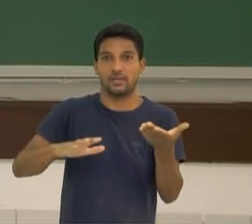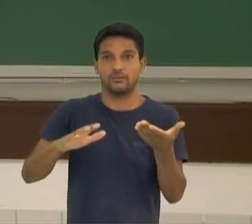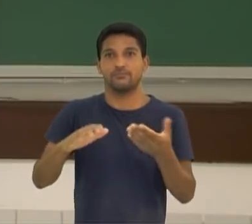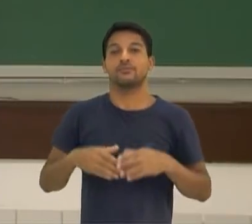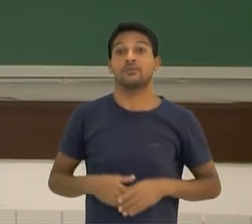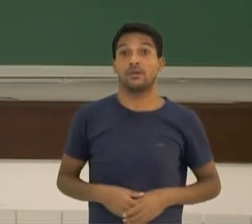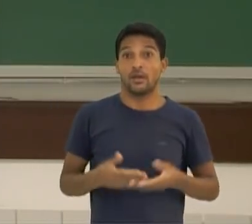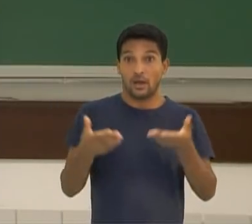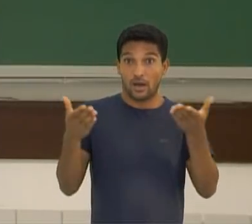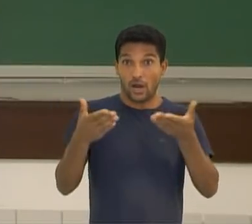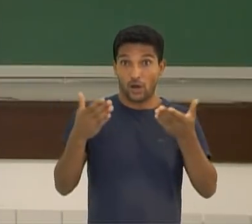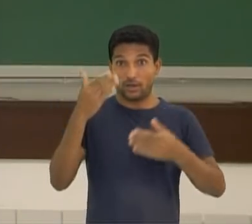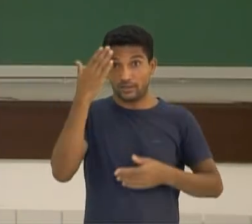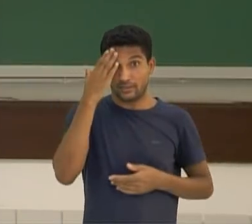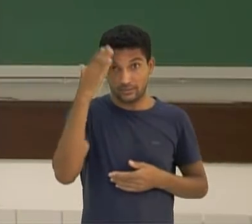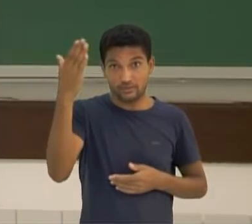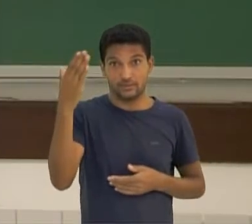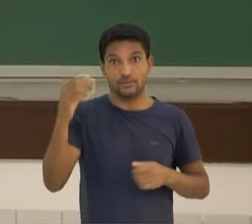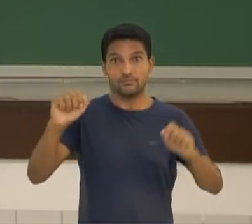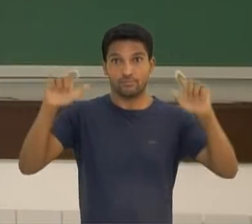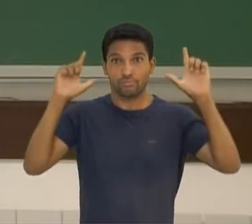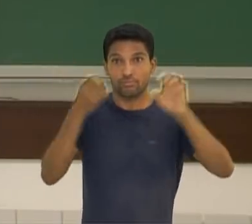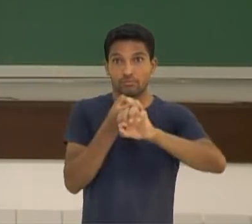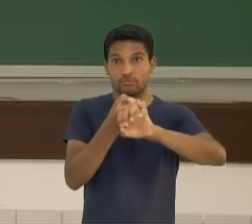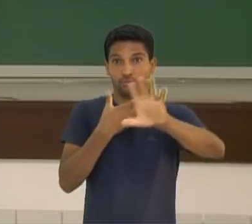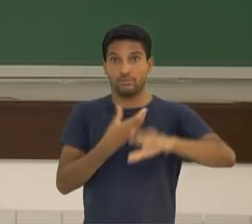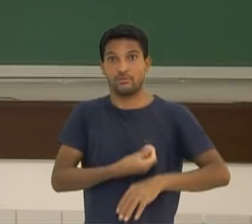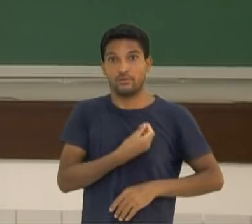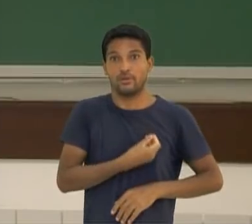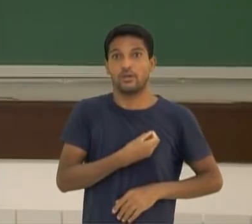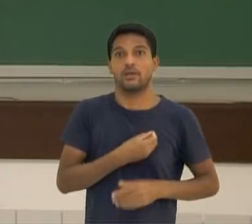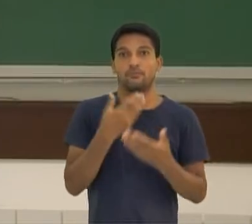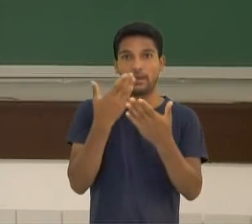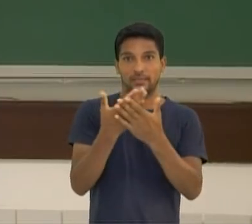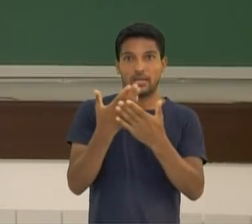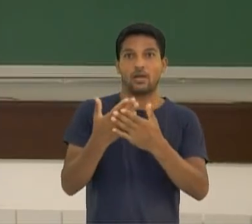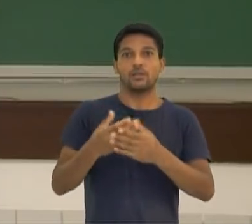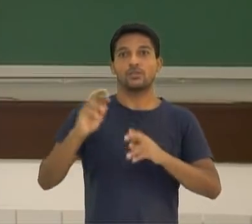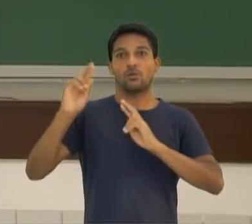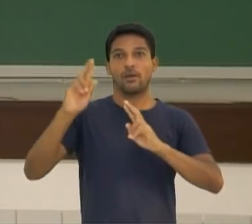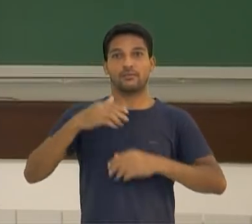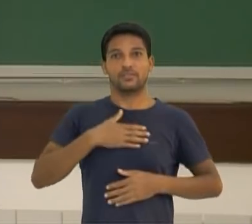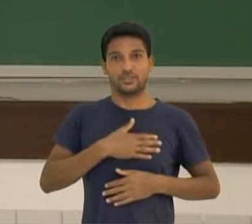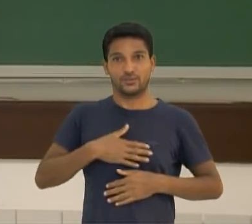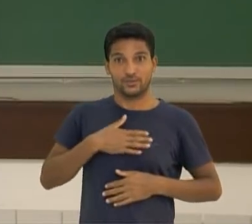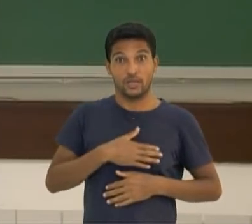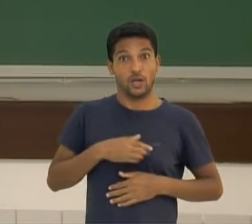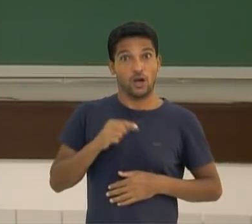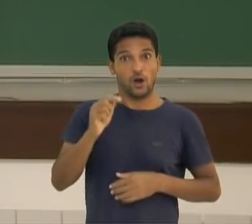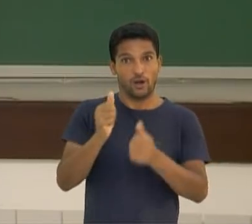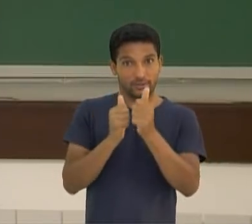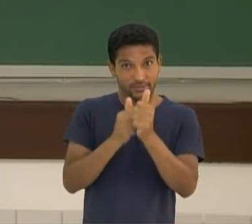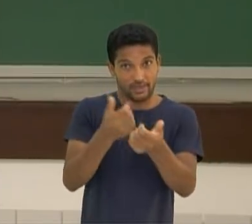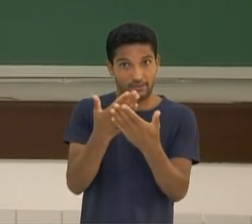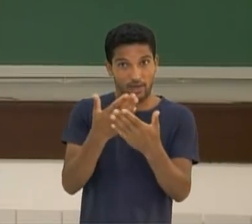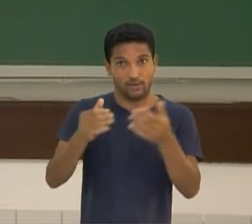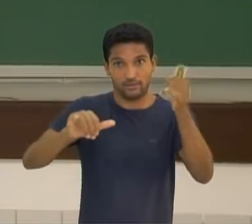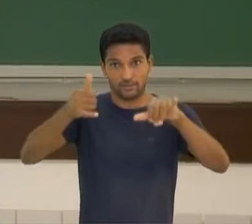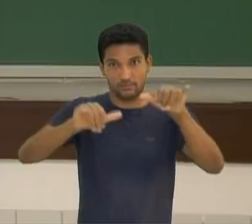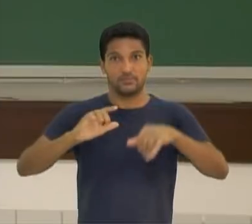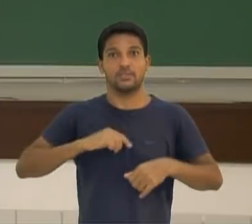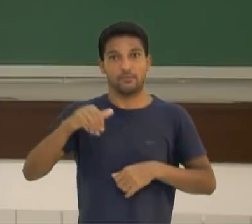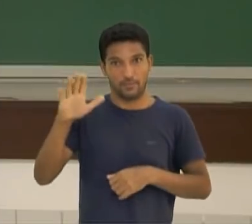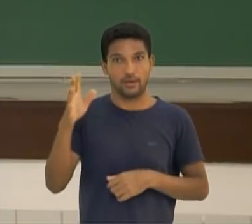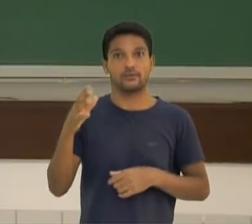muito obrigado pela presença de todos, por mais essa aula, espero que vocês tenham gostado e acompanhem a gente aí que tem muita coisa legal